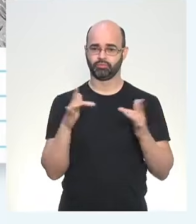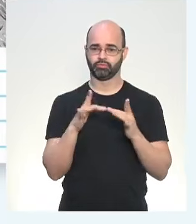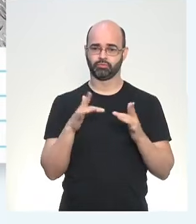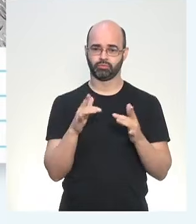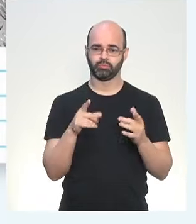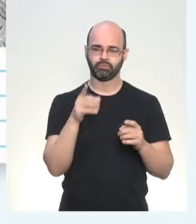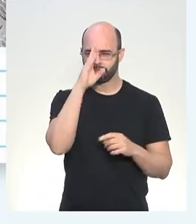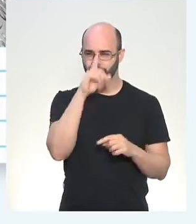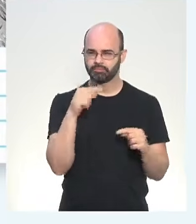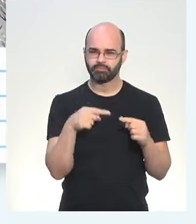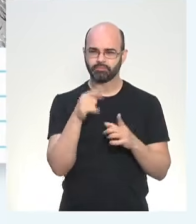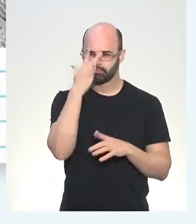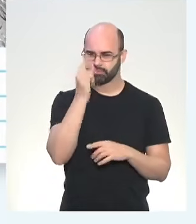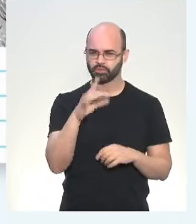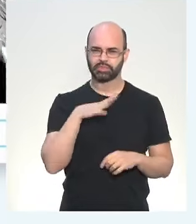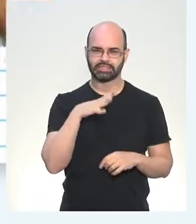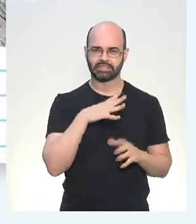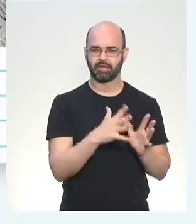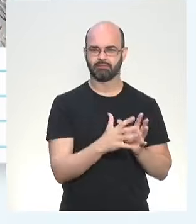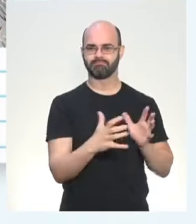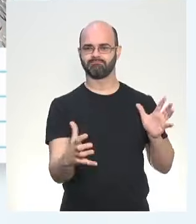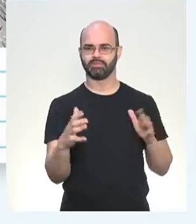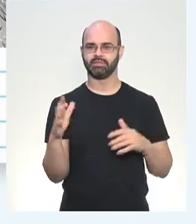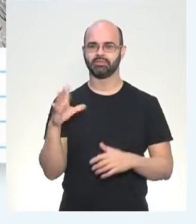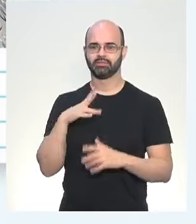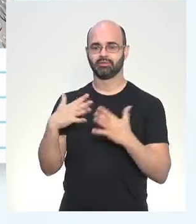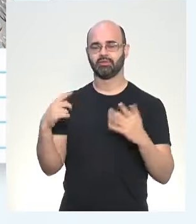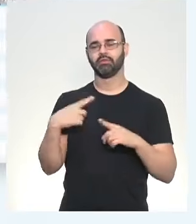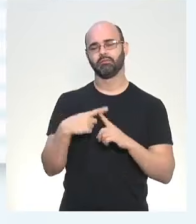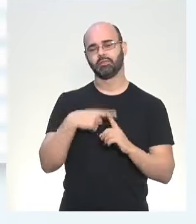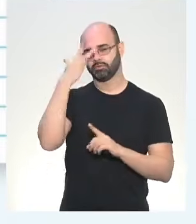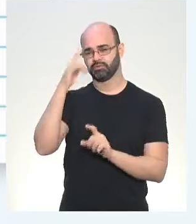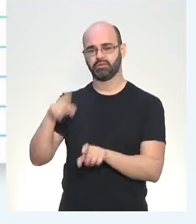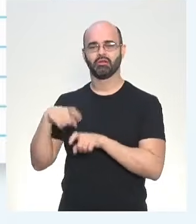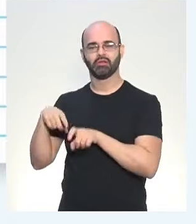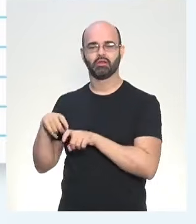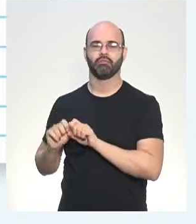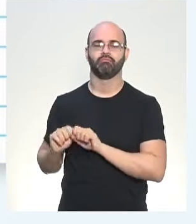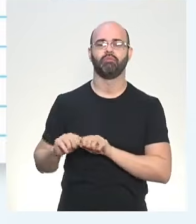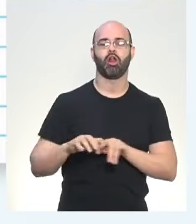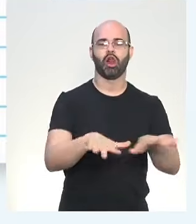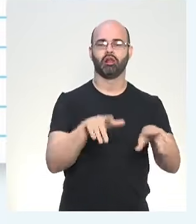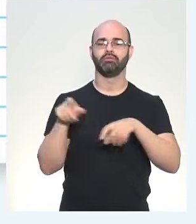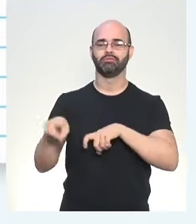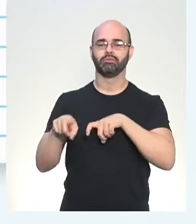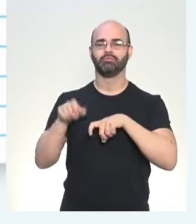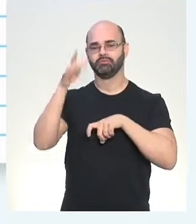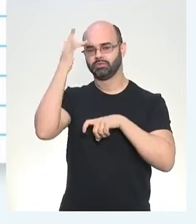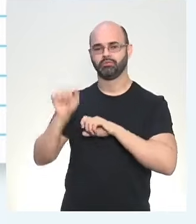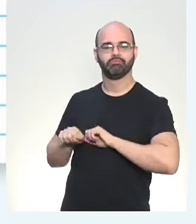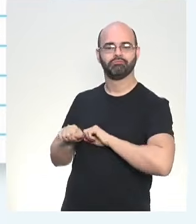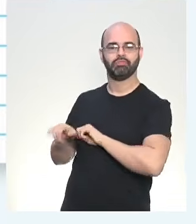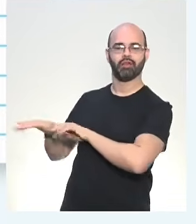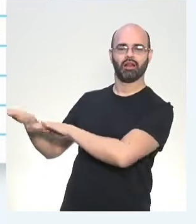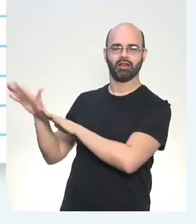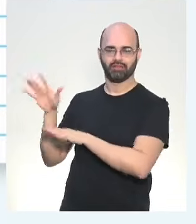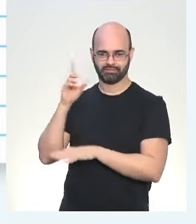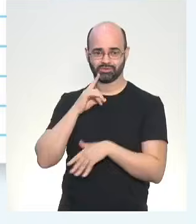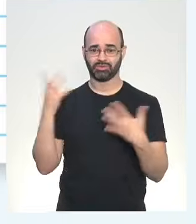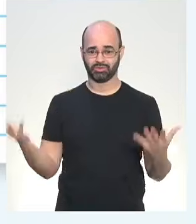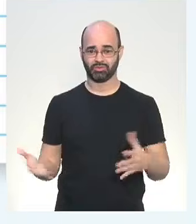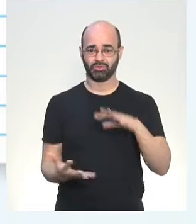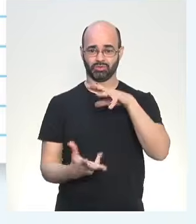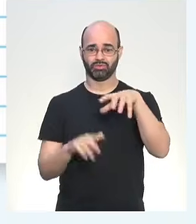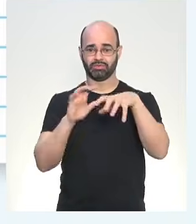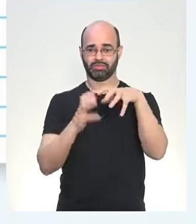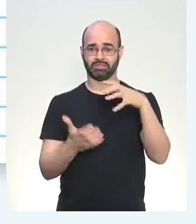de população nas cidades e explicado pelo êxodo rural. Fato é que hoje mais da metade da população mundial reside em